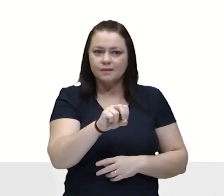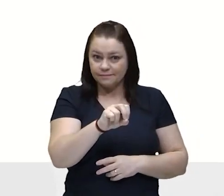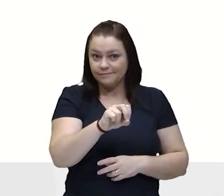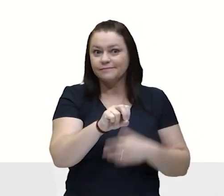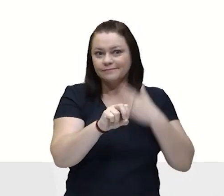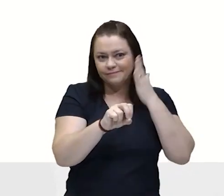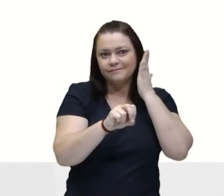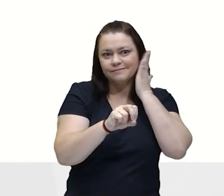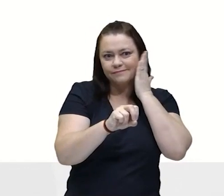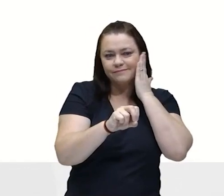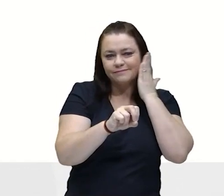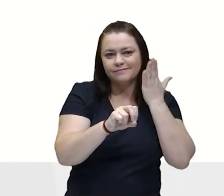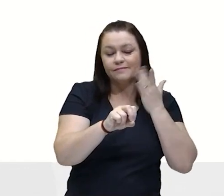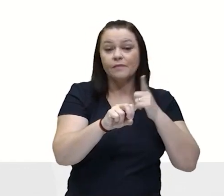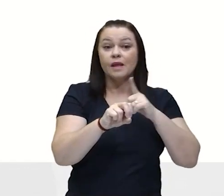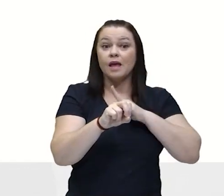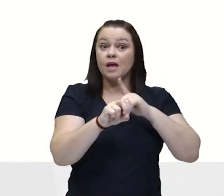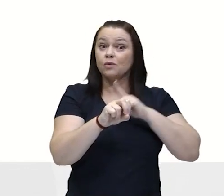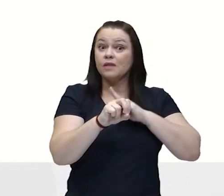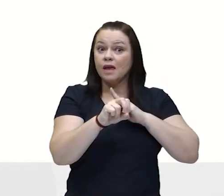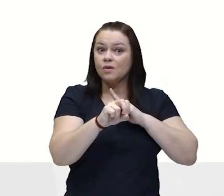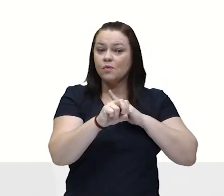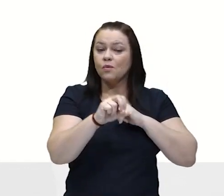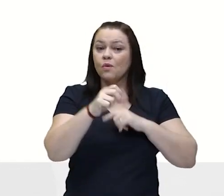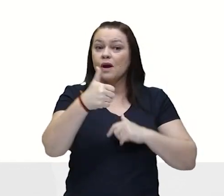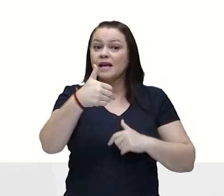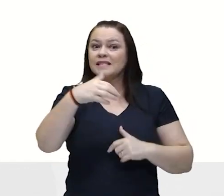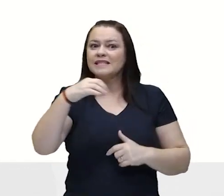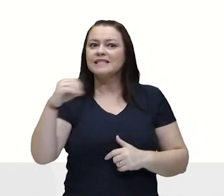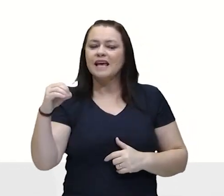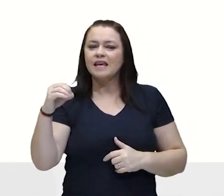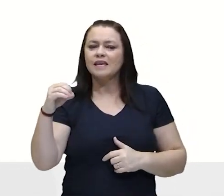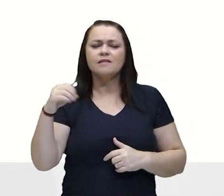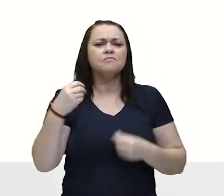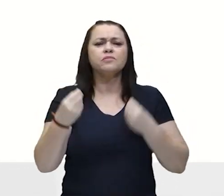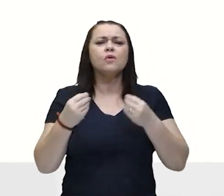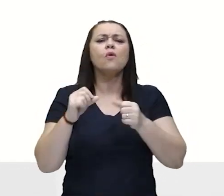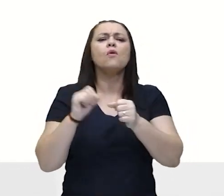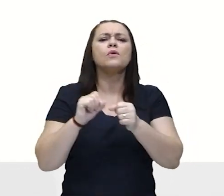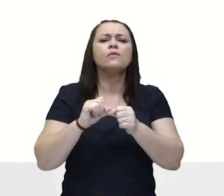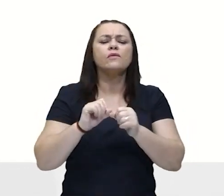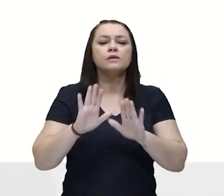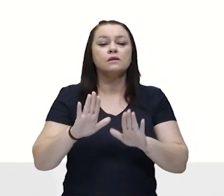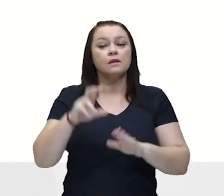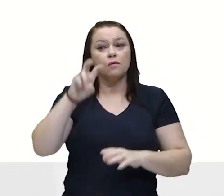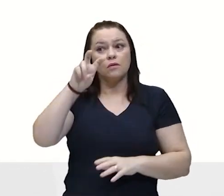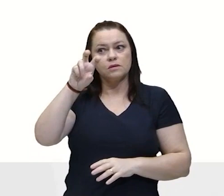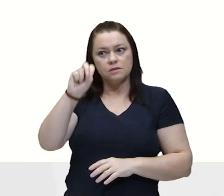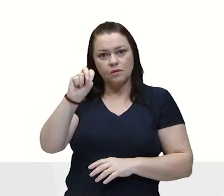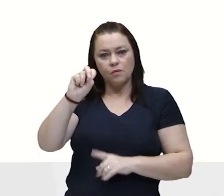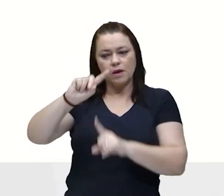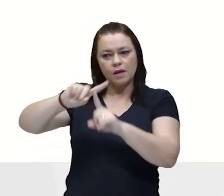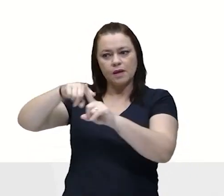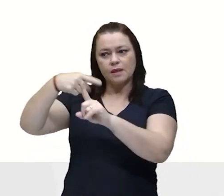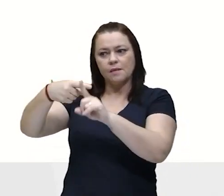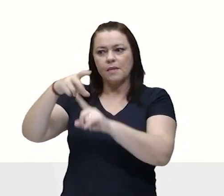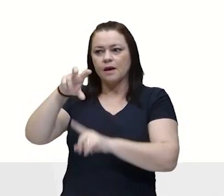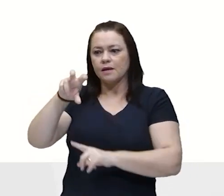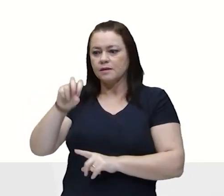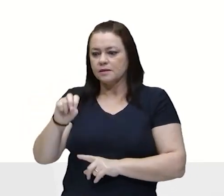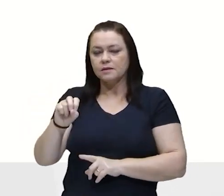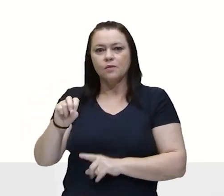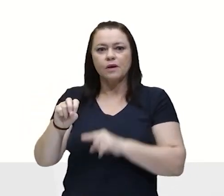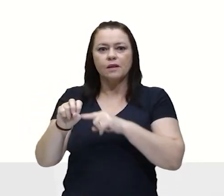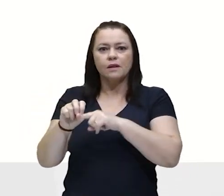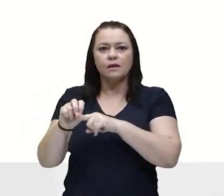E como eu tenho 100, o que eu posso fazer? Se eu tenho 50 mais 50, ou